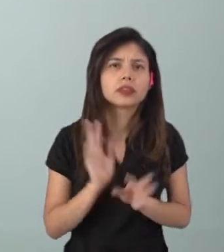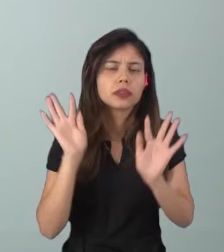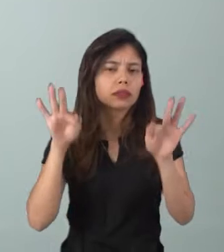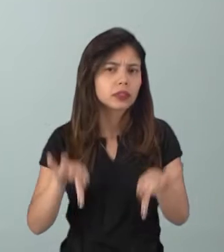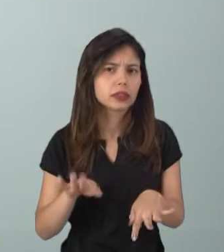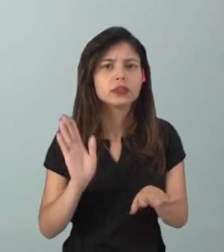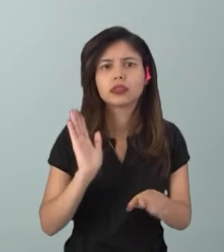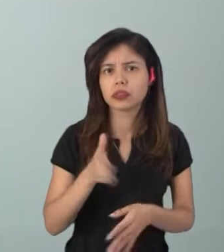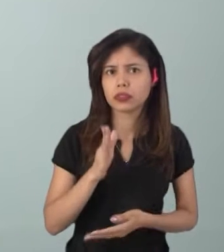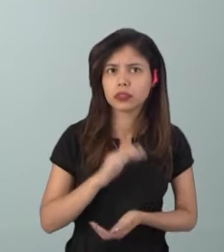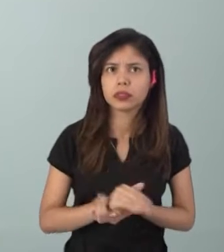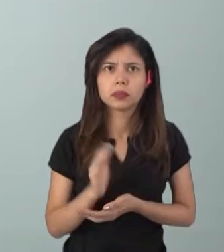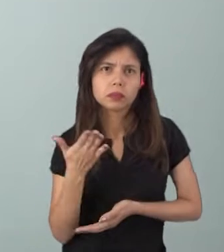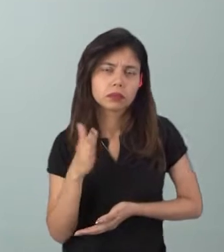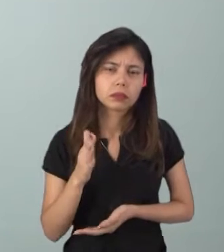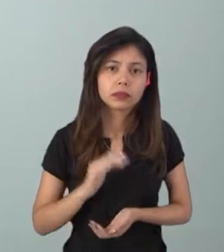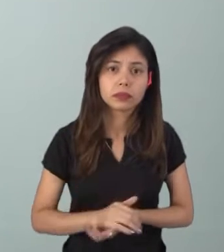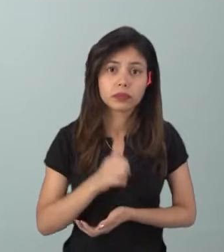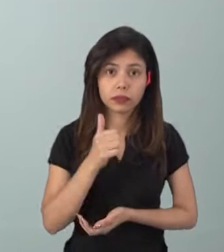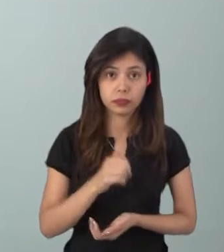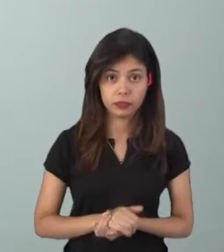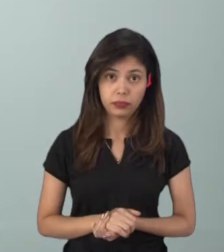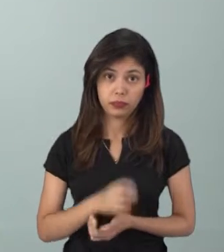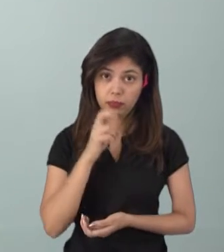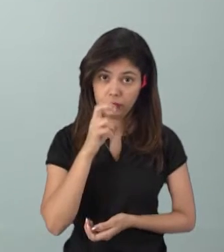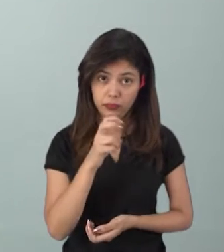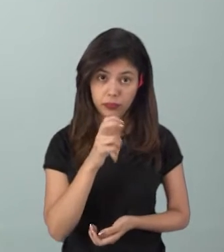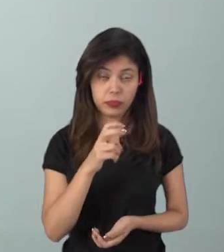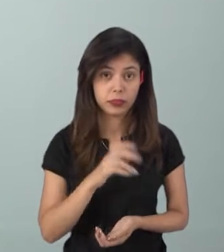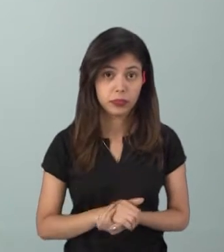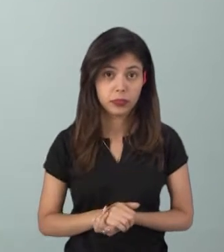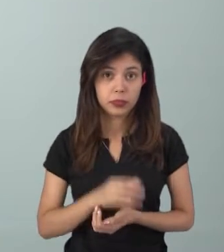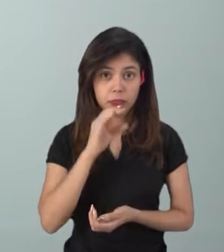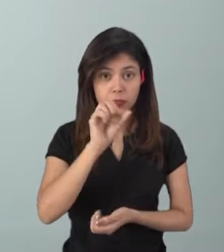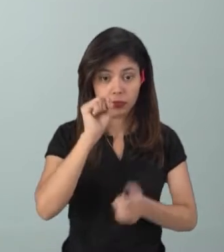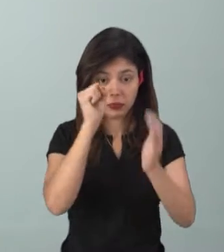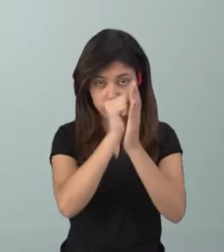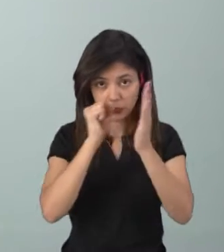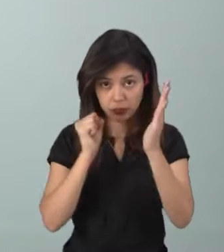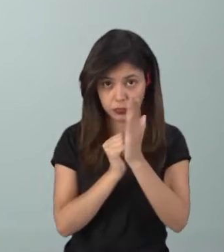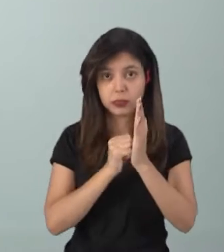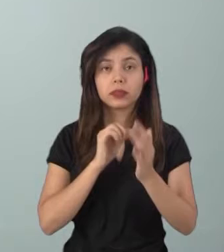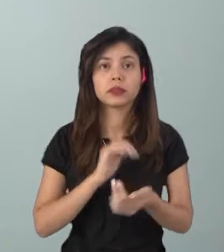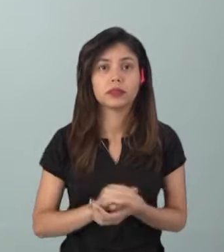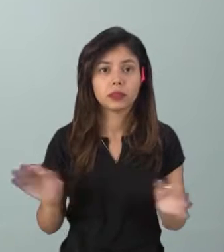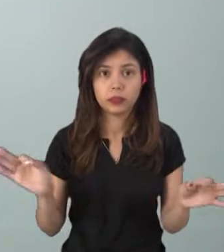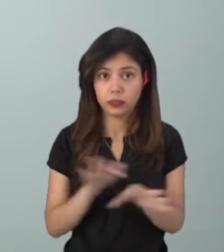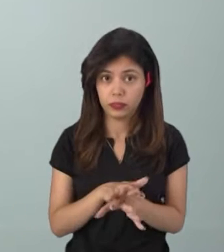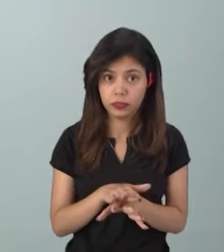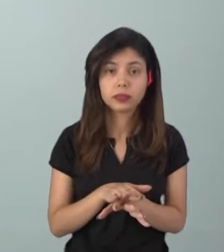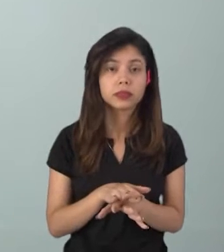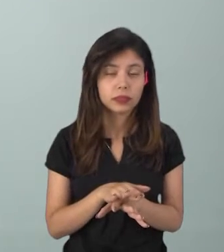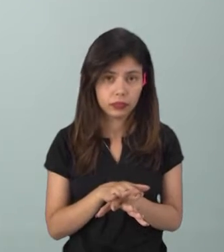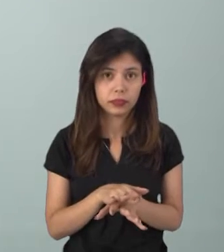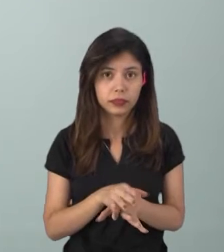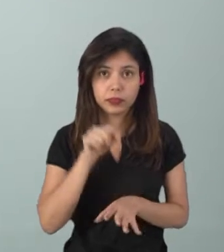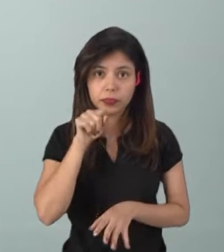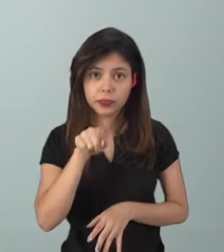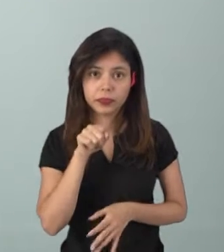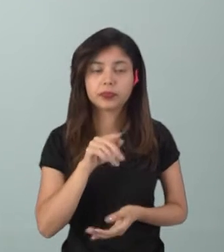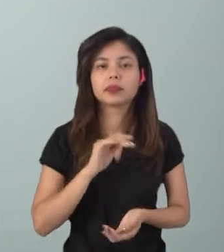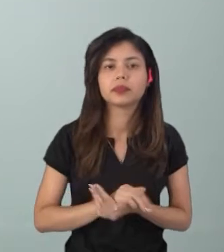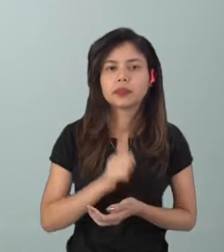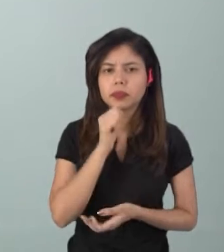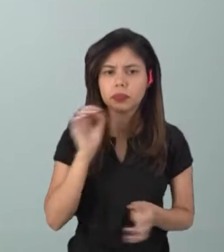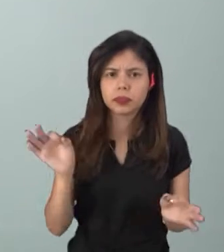já beirando já o 5º século, né? Já vai estar terminando a história antiga. E aí,